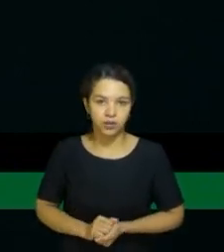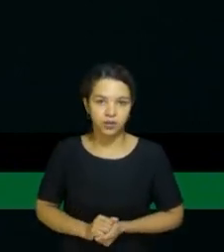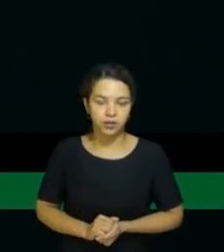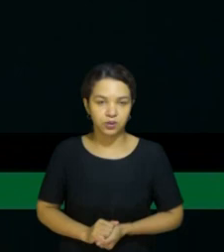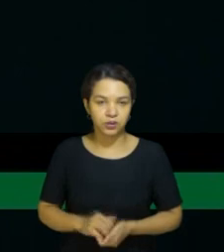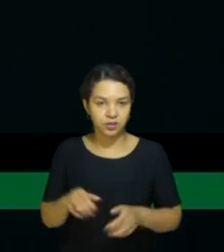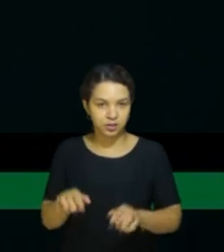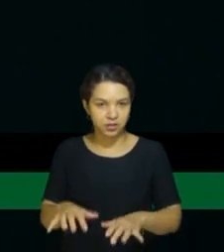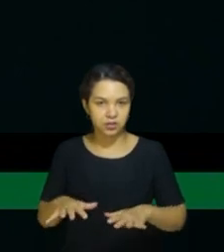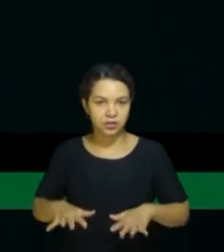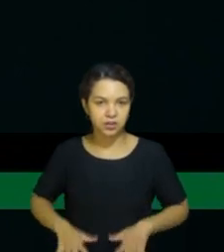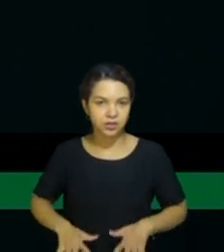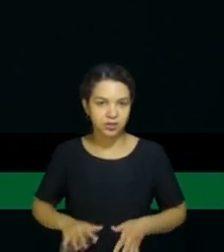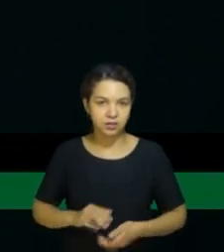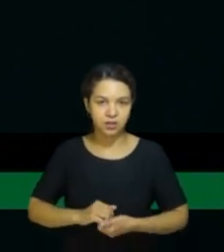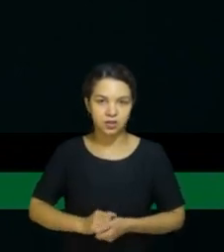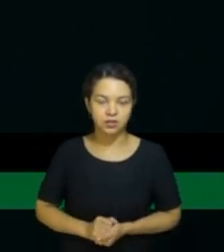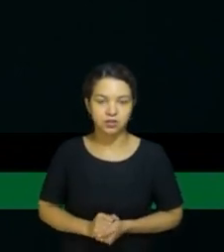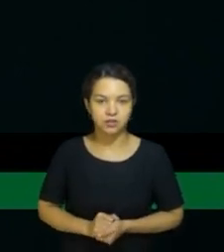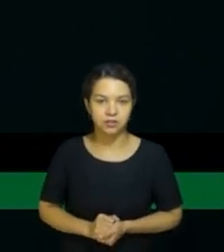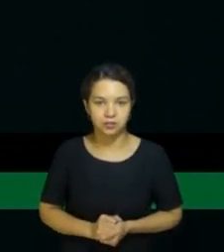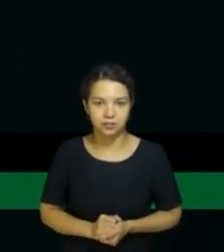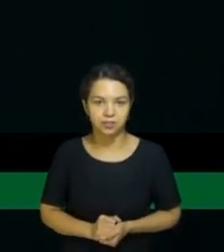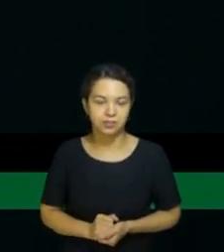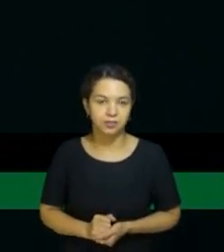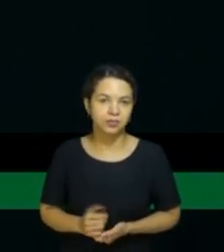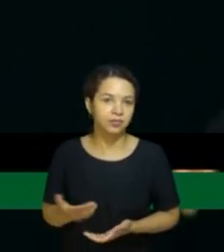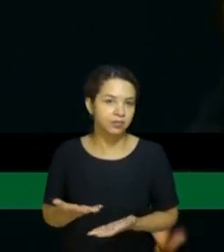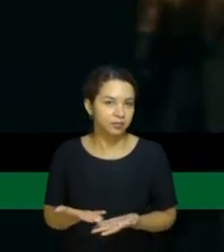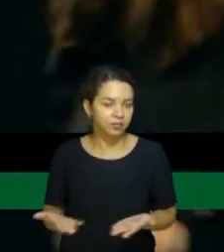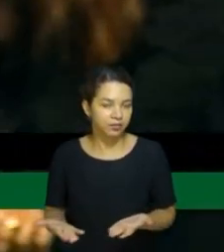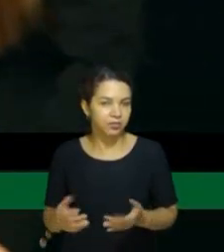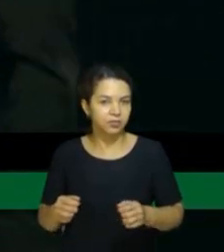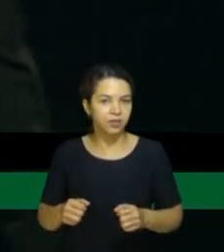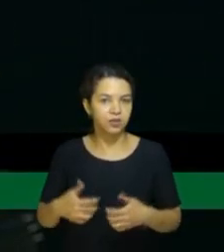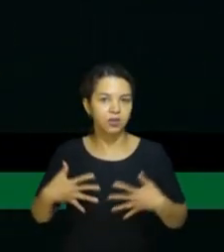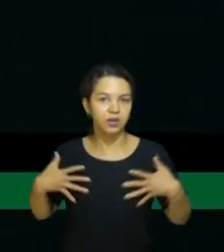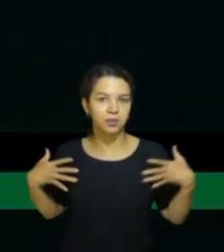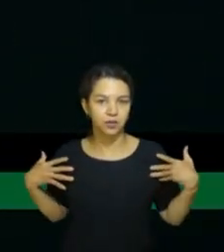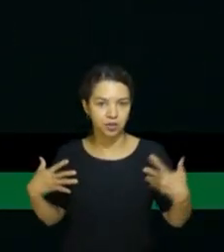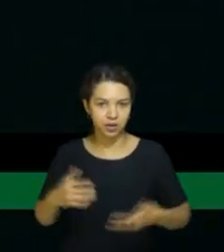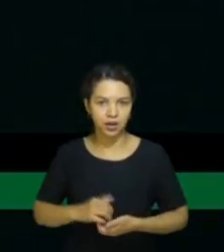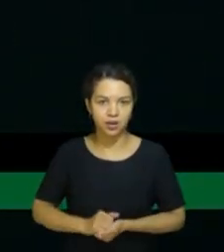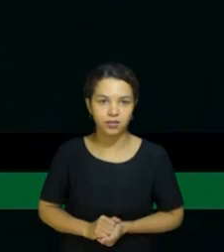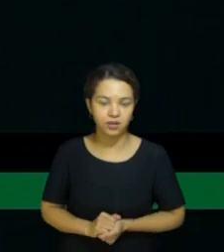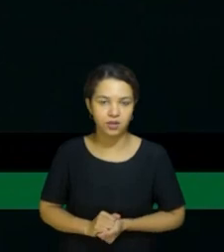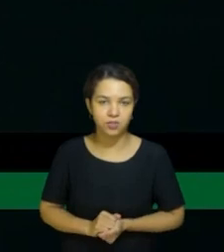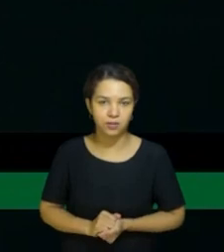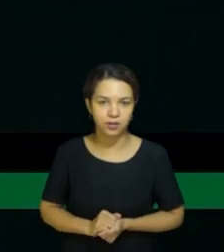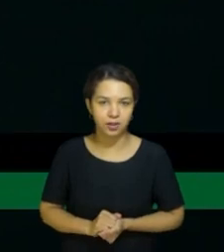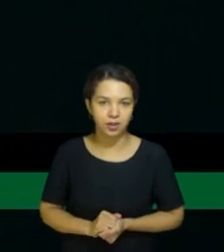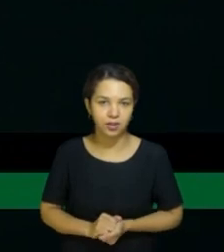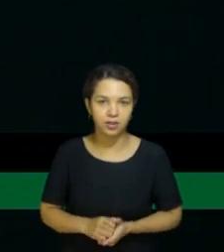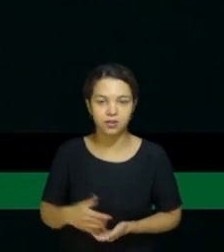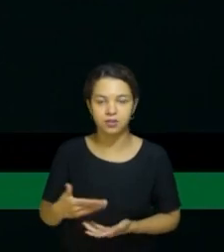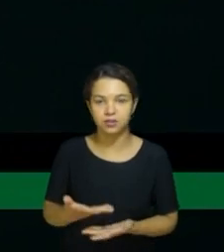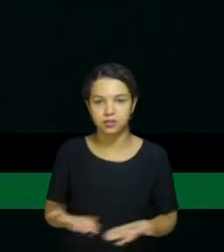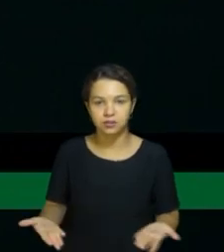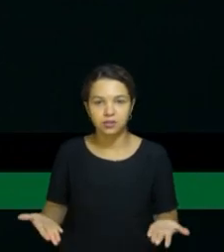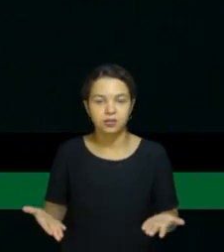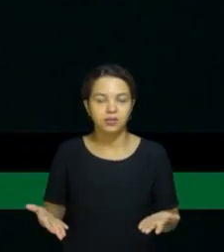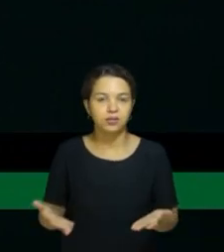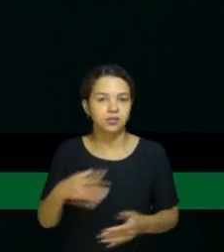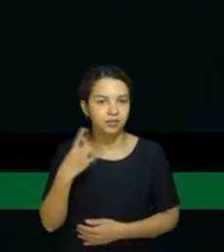Parlamento Catarinense saudar eh os nossos prefeitos municipais na